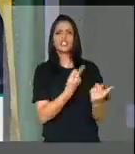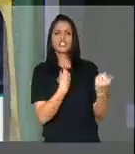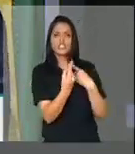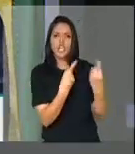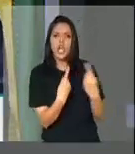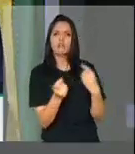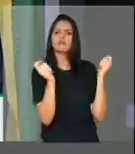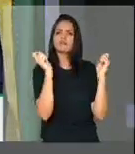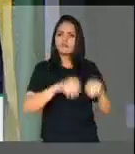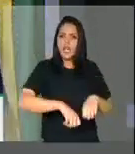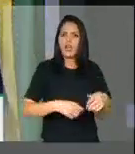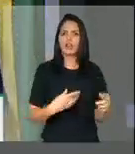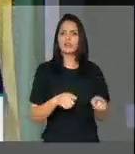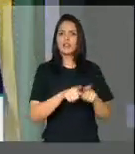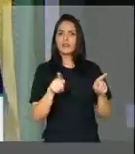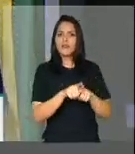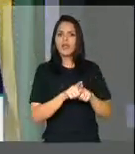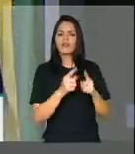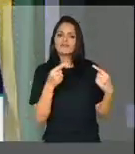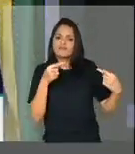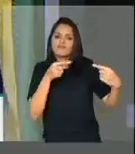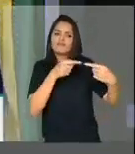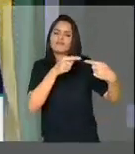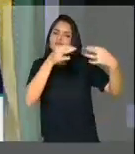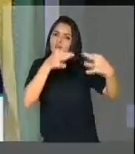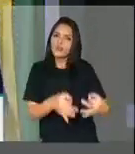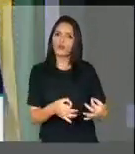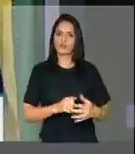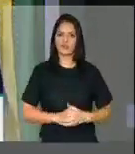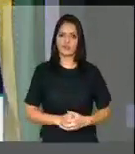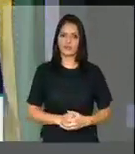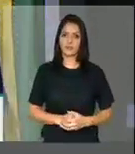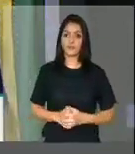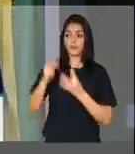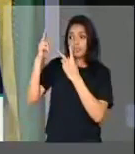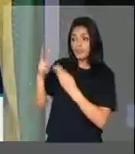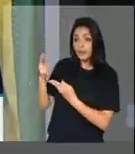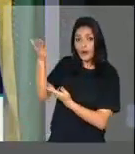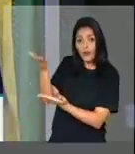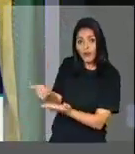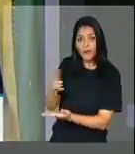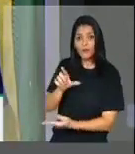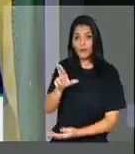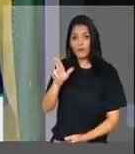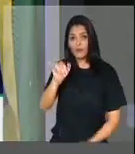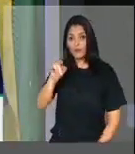ele e que podiam construir consenso. Assim também, sem dúvida,